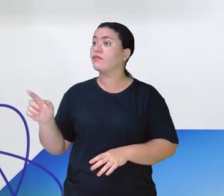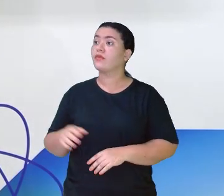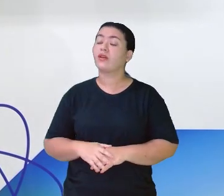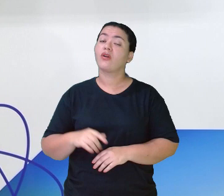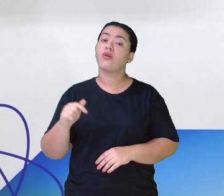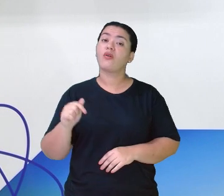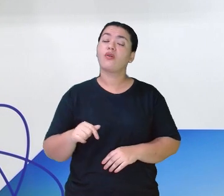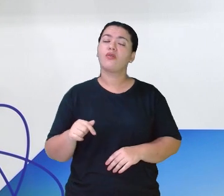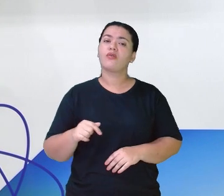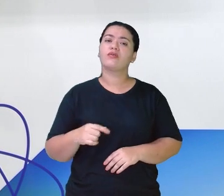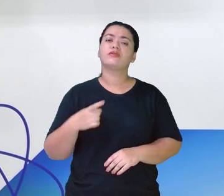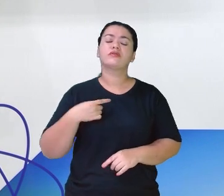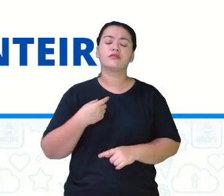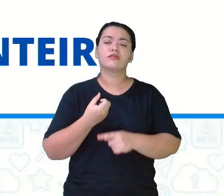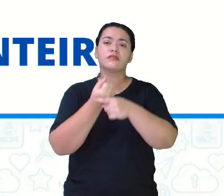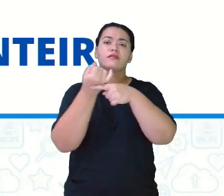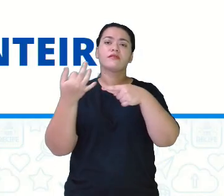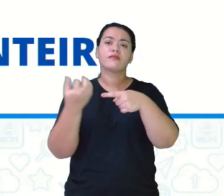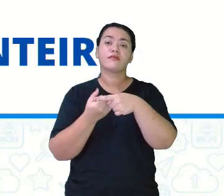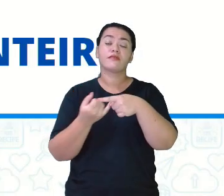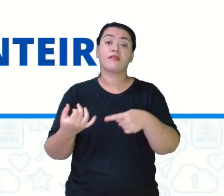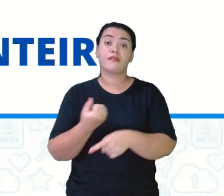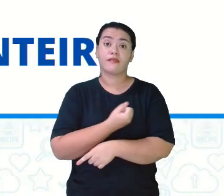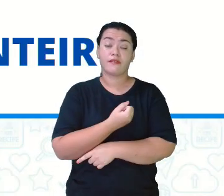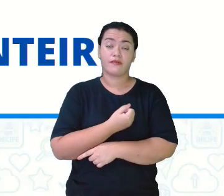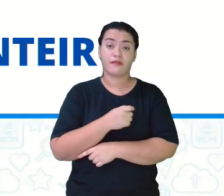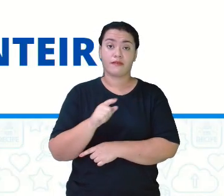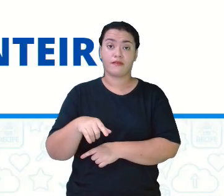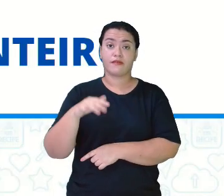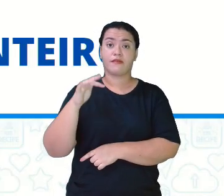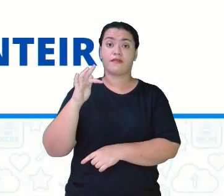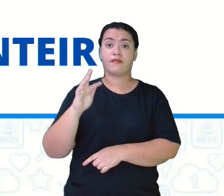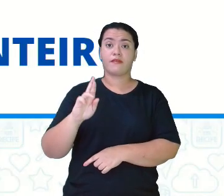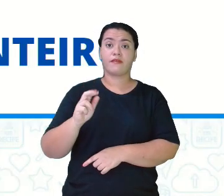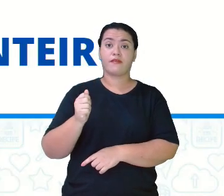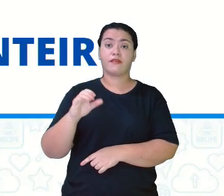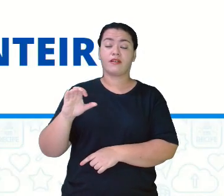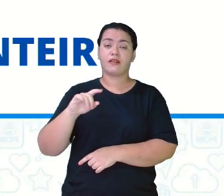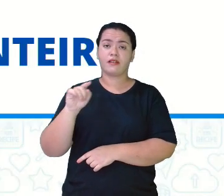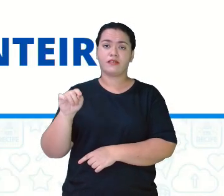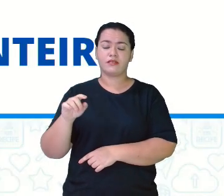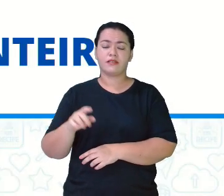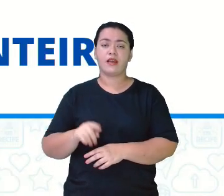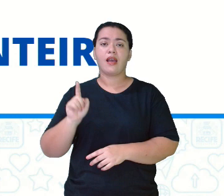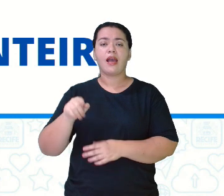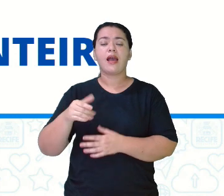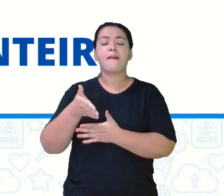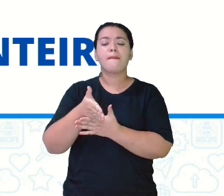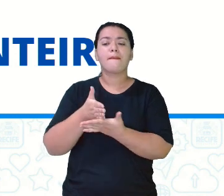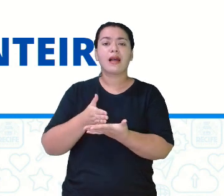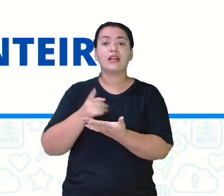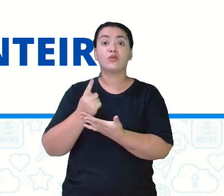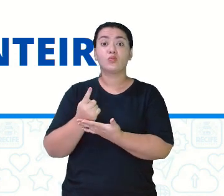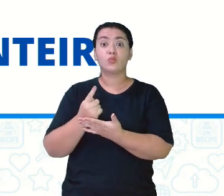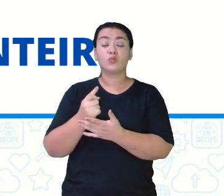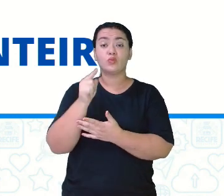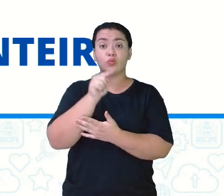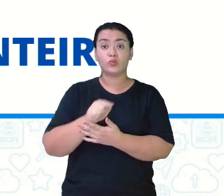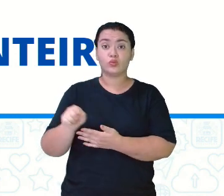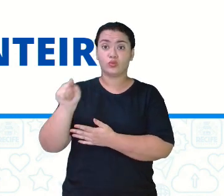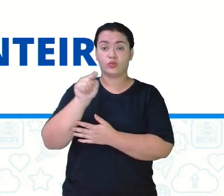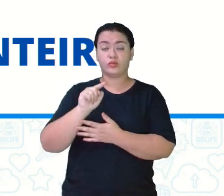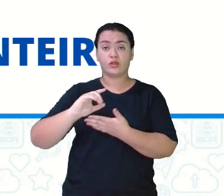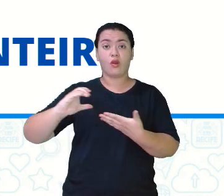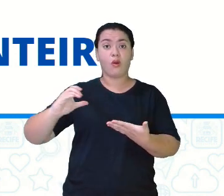hoje é fração. E a fração é a parte de um inteiro. Então, vocês